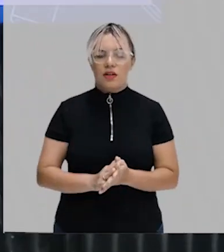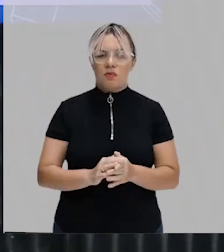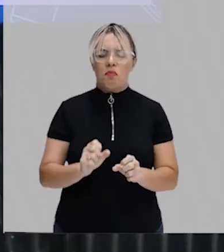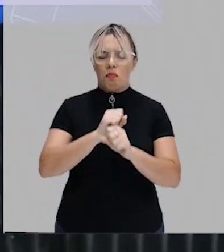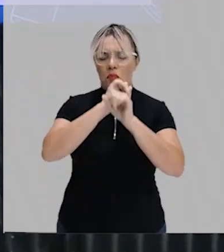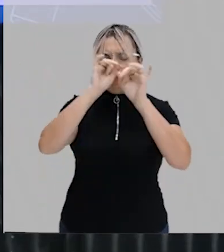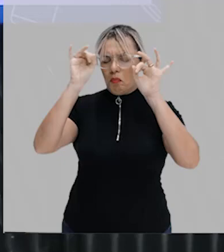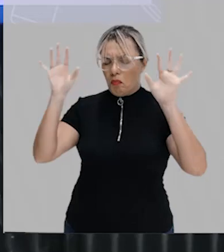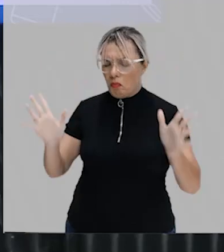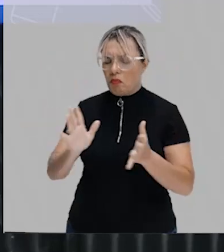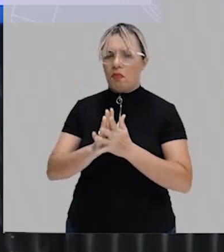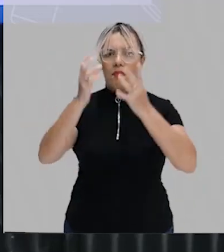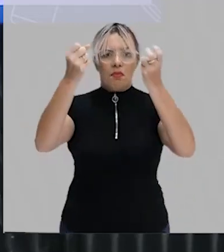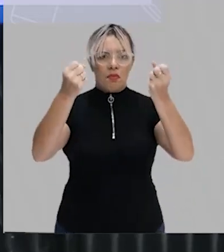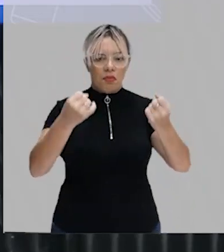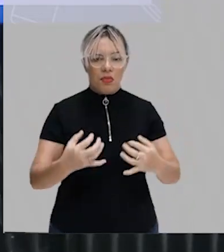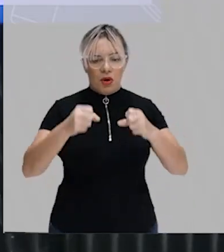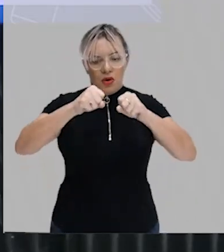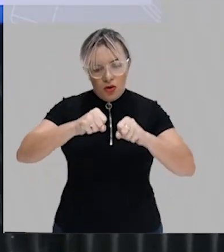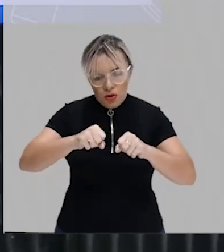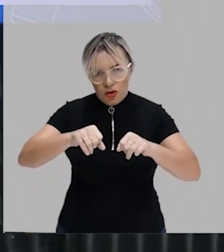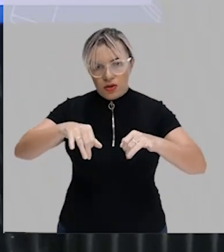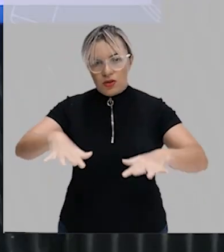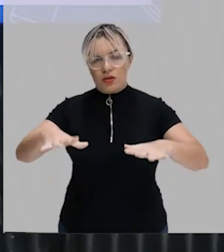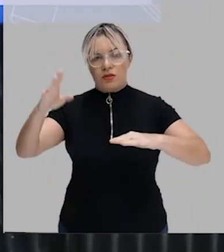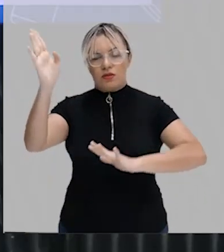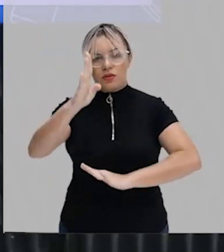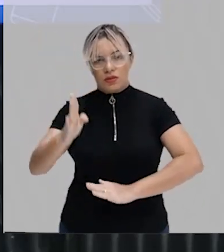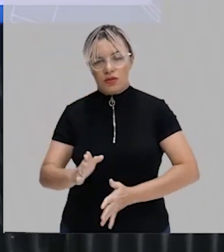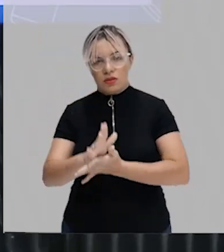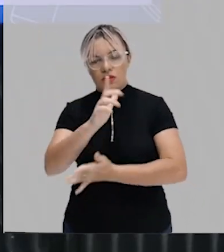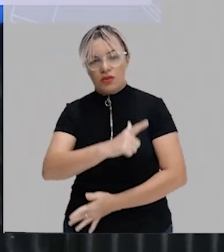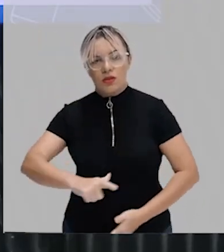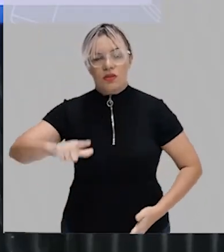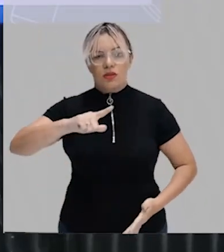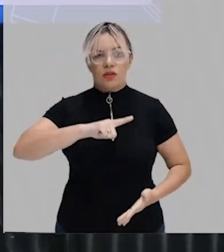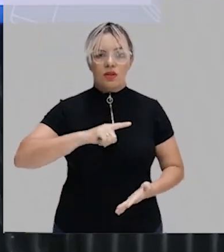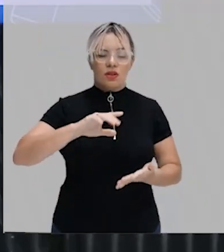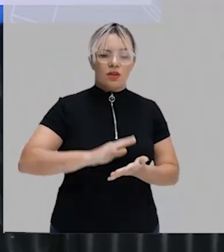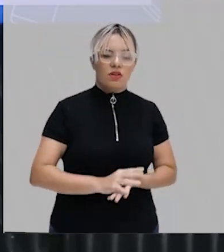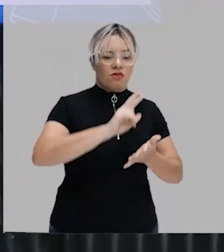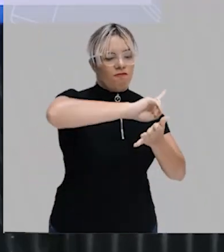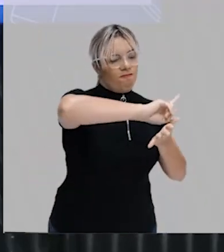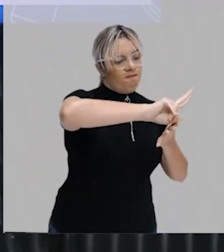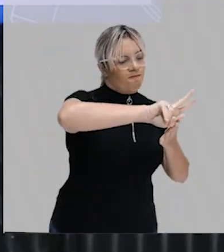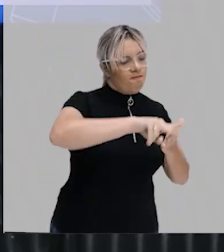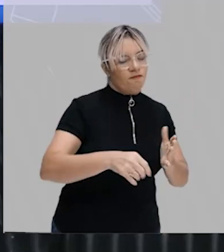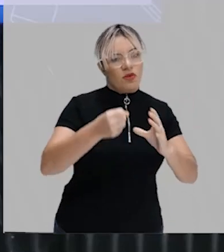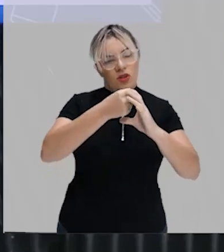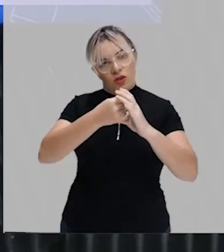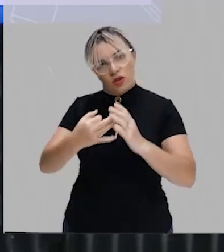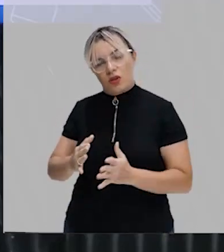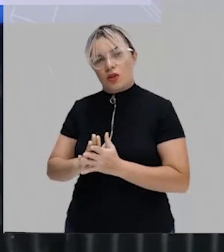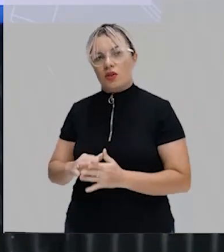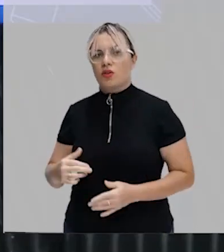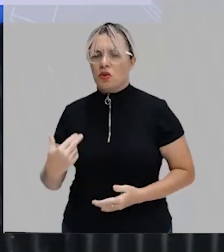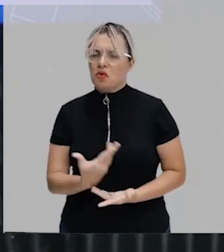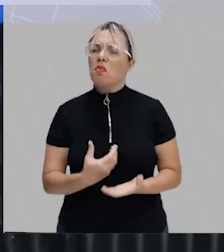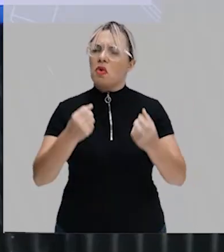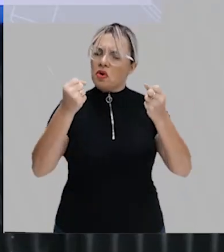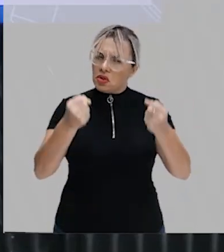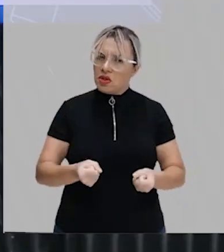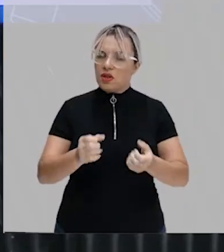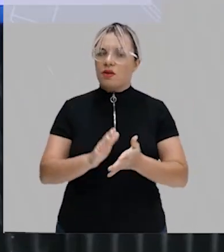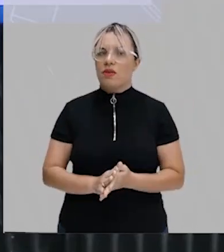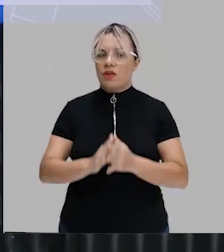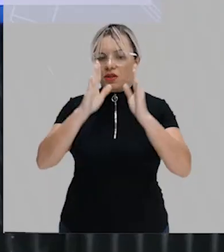quando você fala da colonização do Brasil, existem outros aspectos que nós poderíamos encaixar